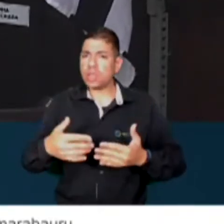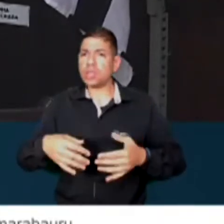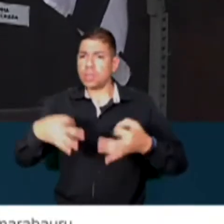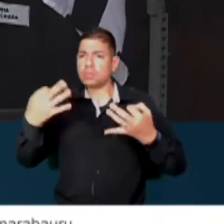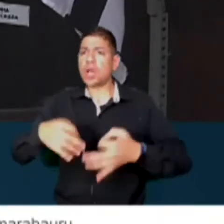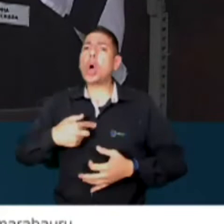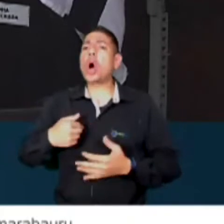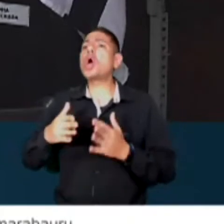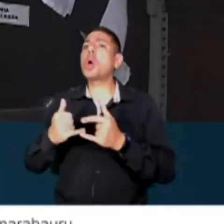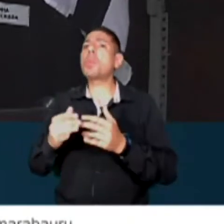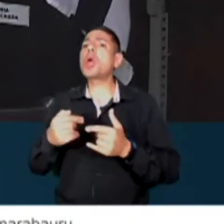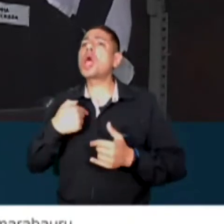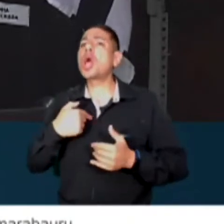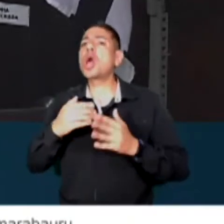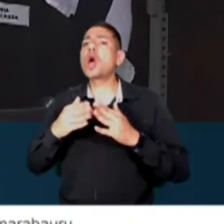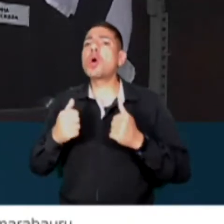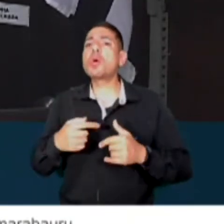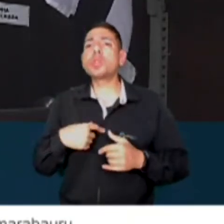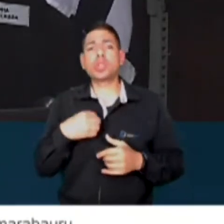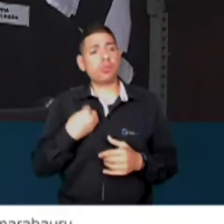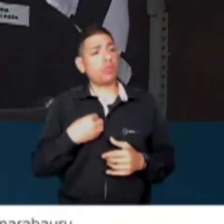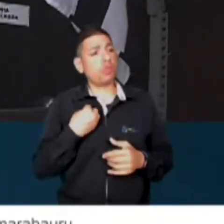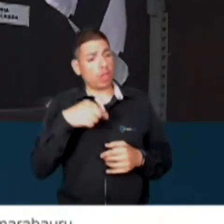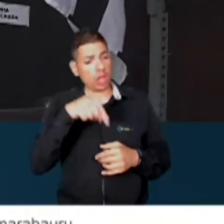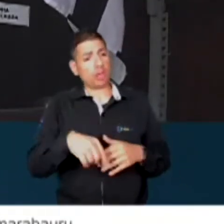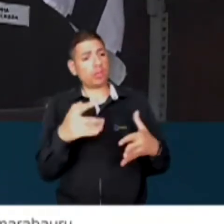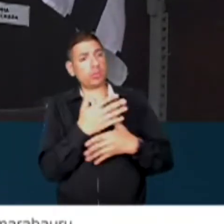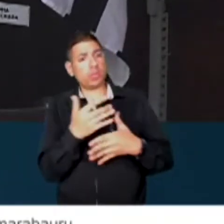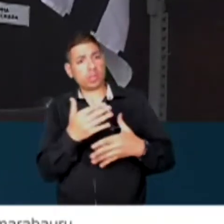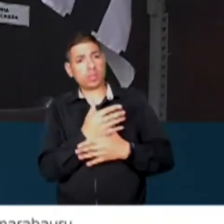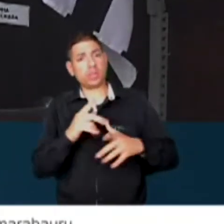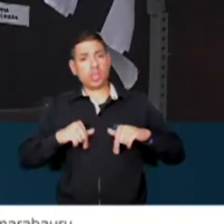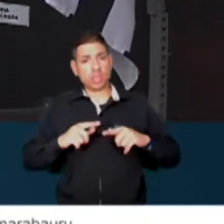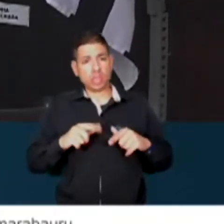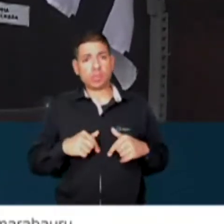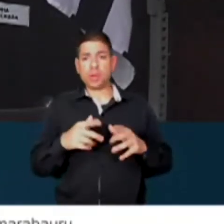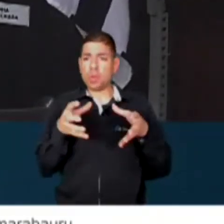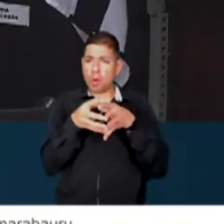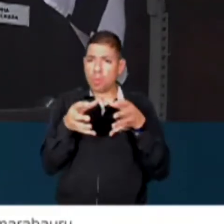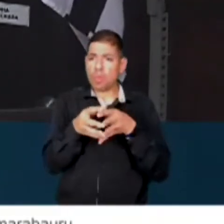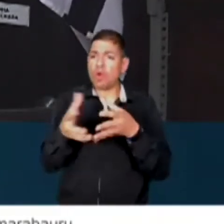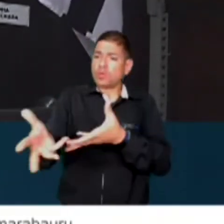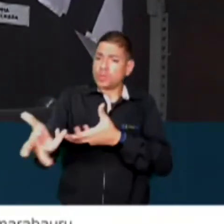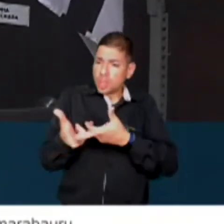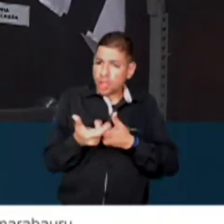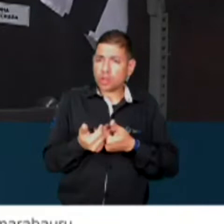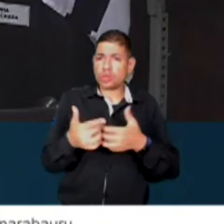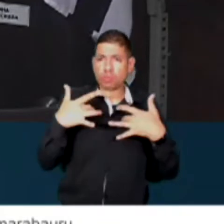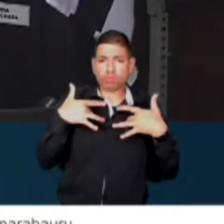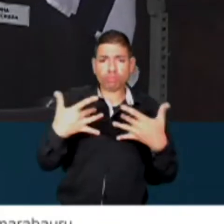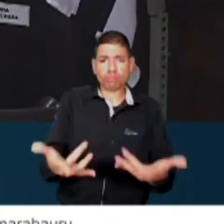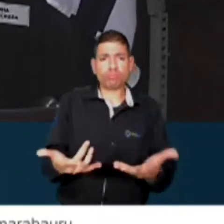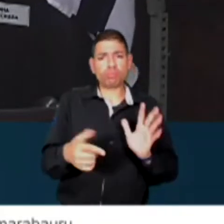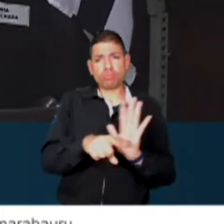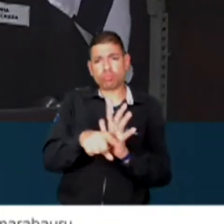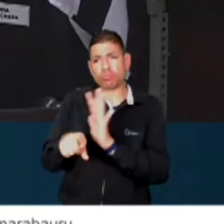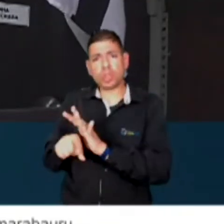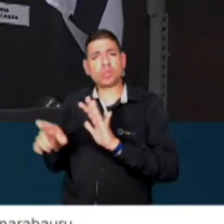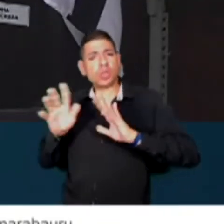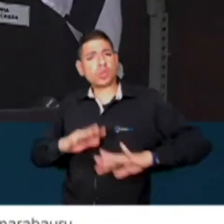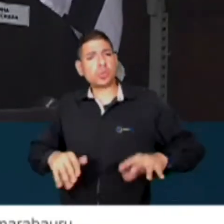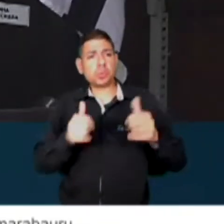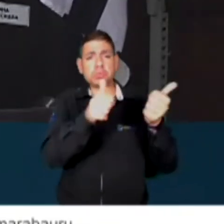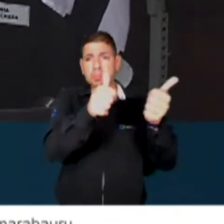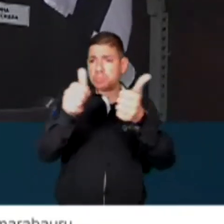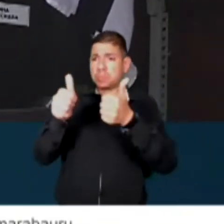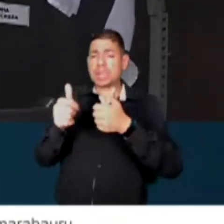Morar numa cidade como Bauru, um povo acolhedor, um povo solidário, um povo franco, fraterno, um